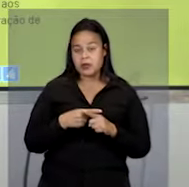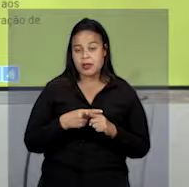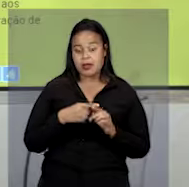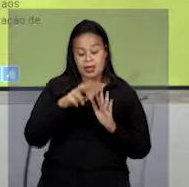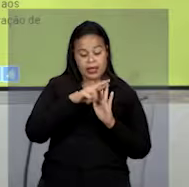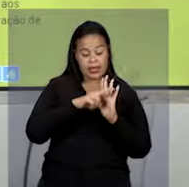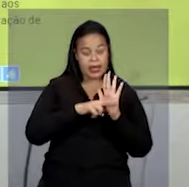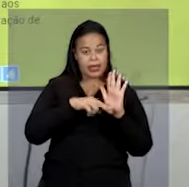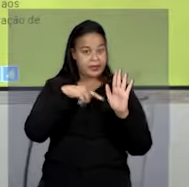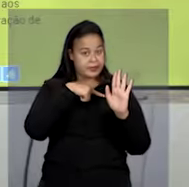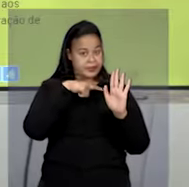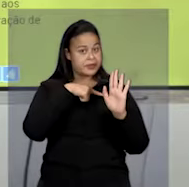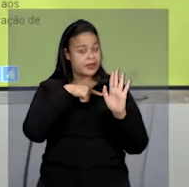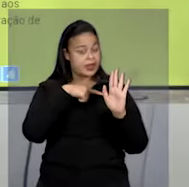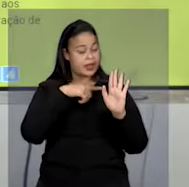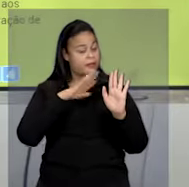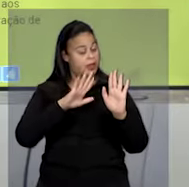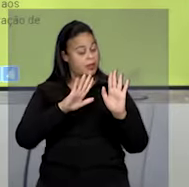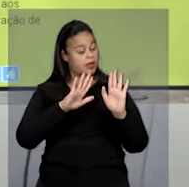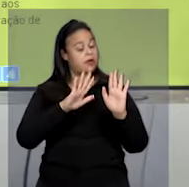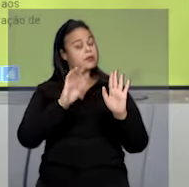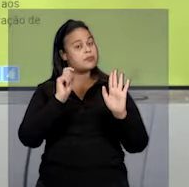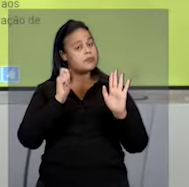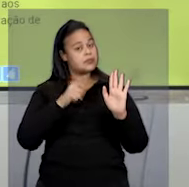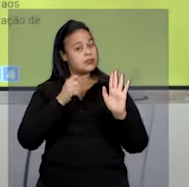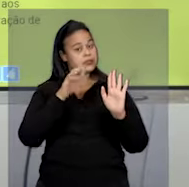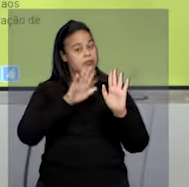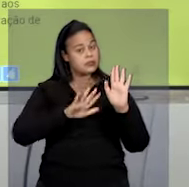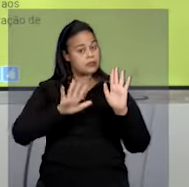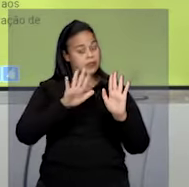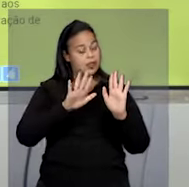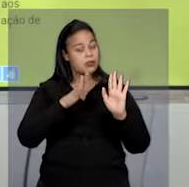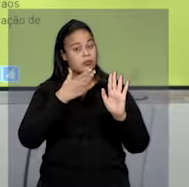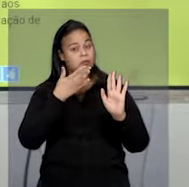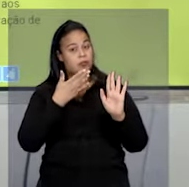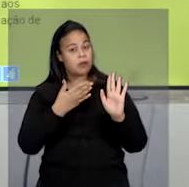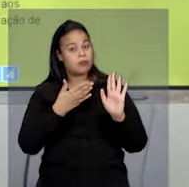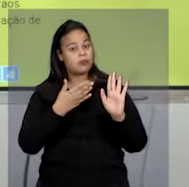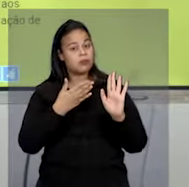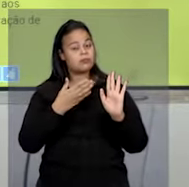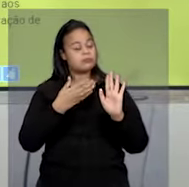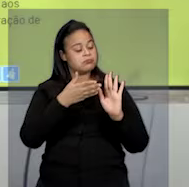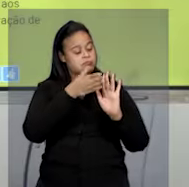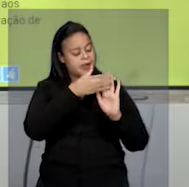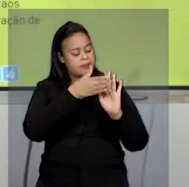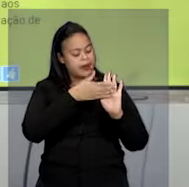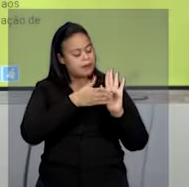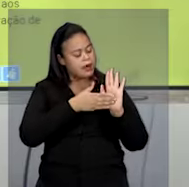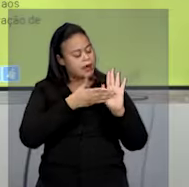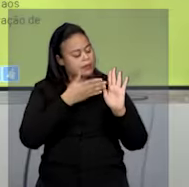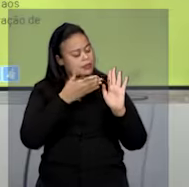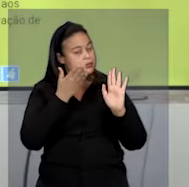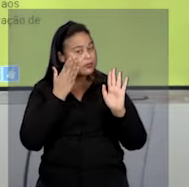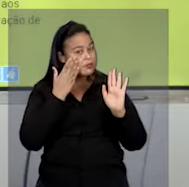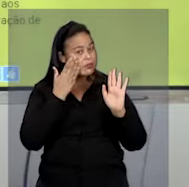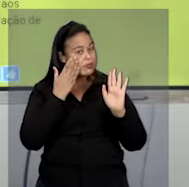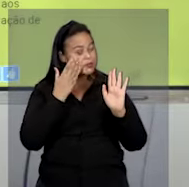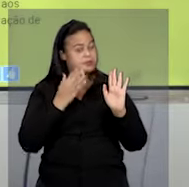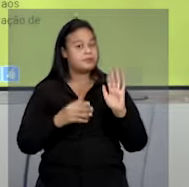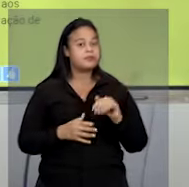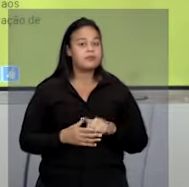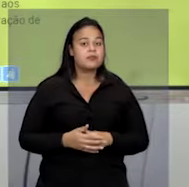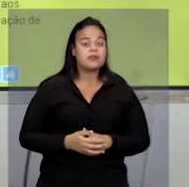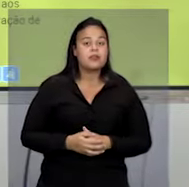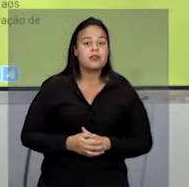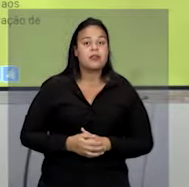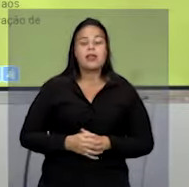regra com muitas exceções, mas serve para nos balizarmos. Por exemplo, ela fala o seguinte, que na